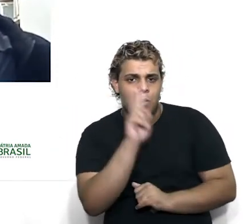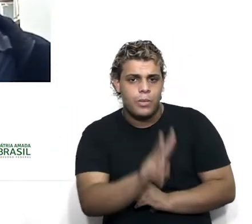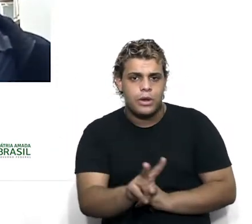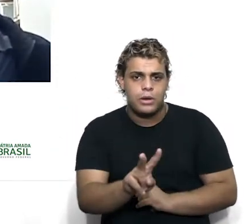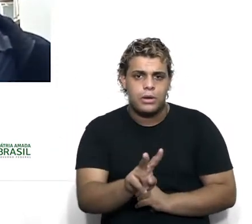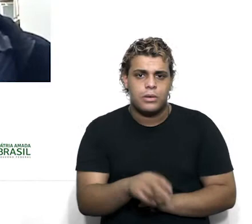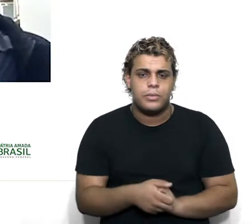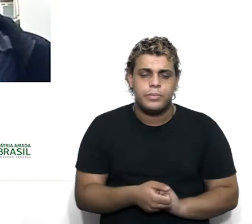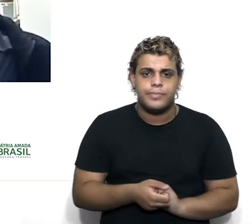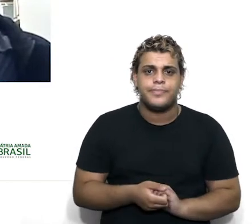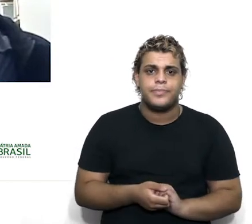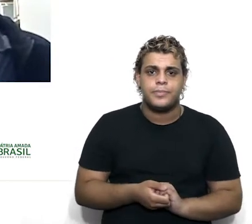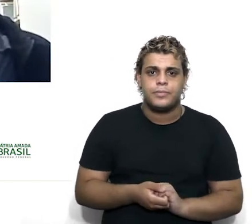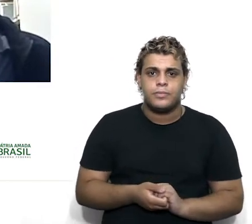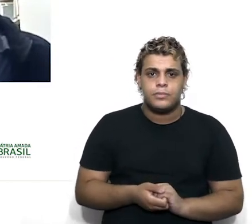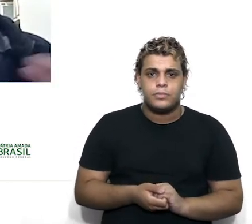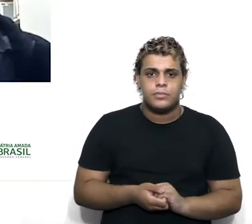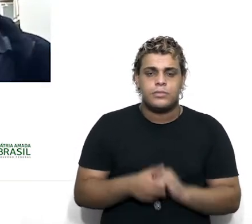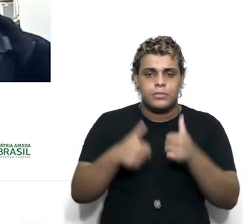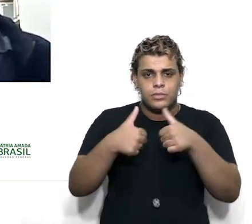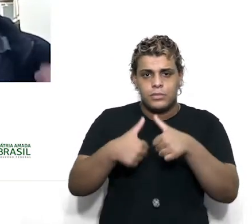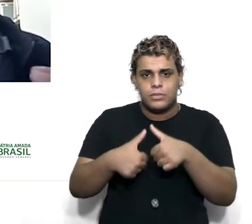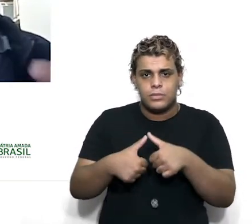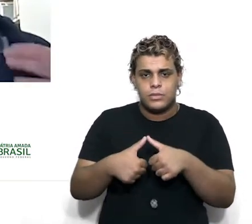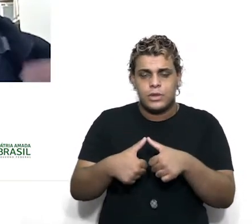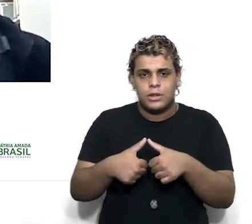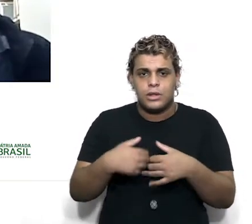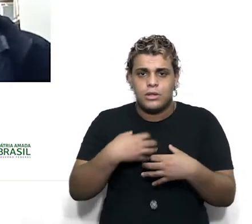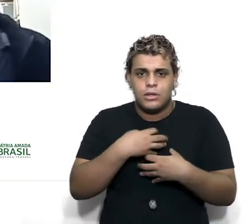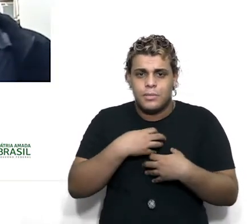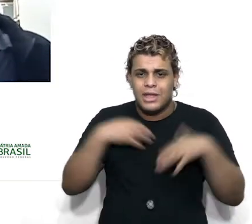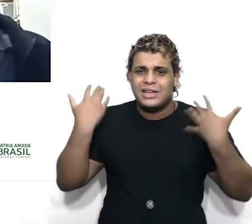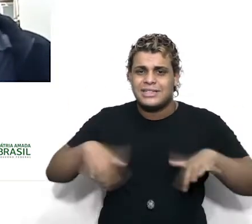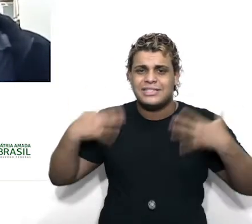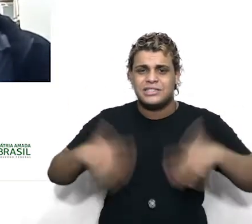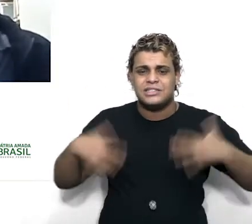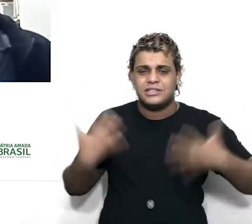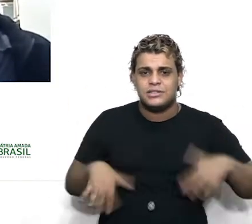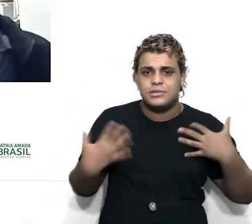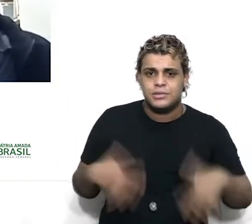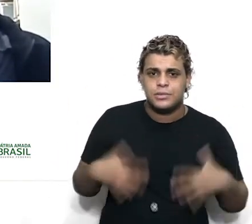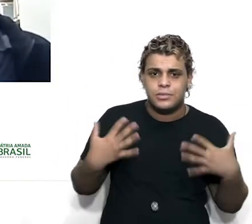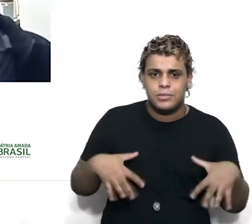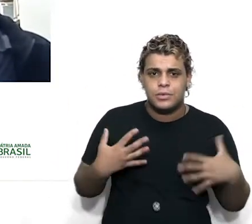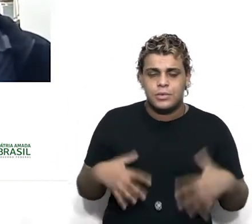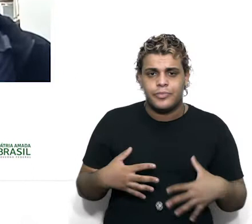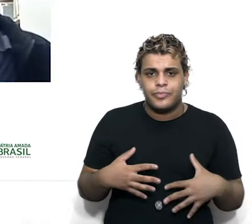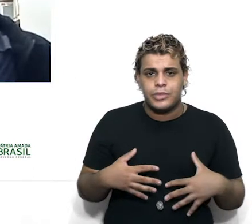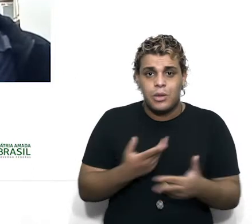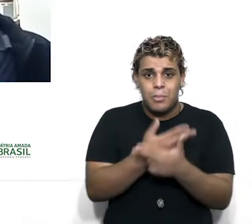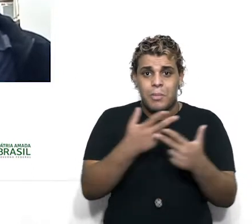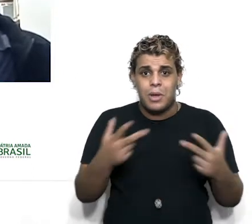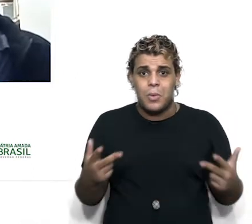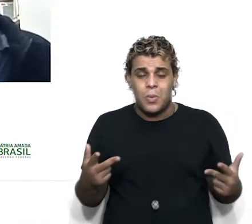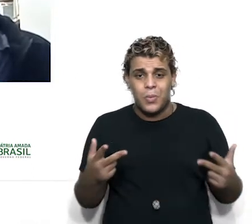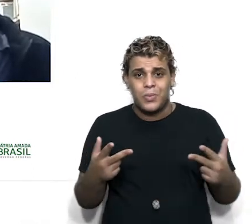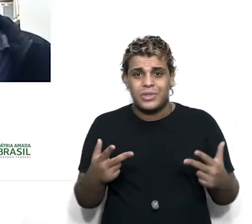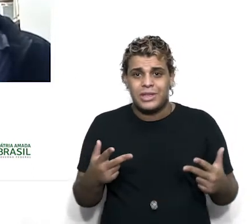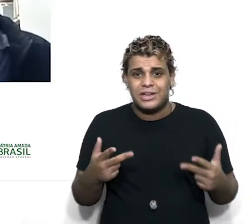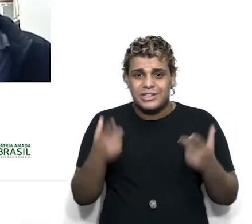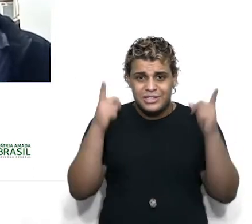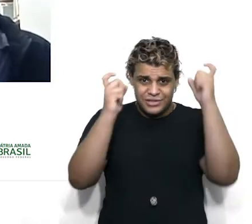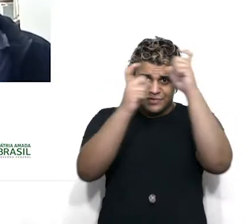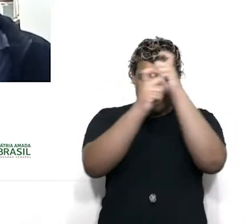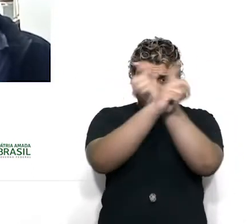de repente estar num sítio muito habitado. E, portanto, há aqui uma coisa estranha, que ao mesmo tempo que nos